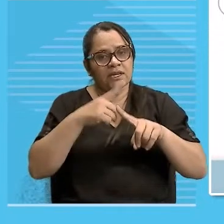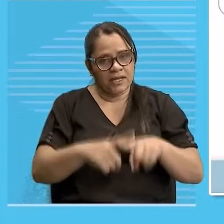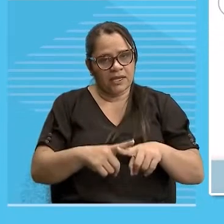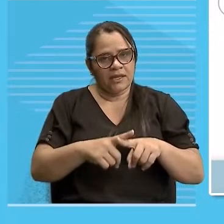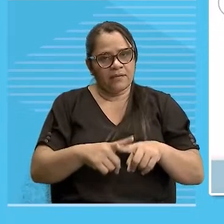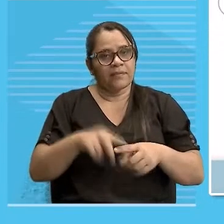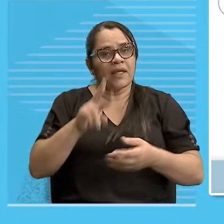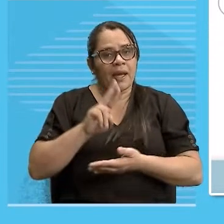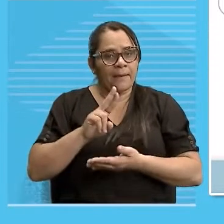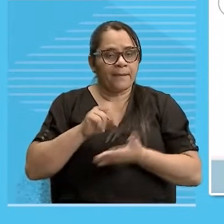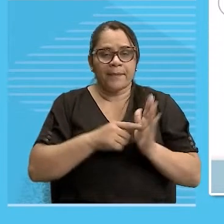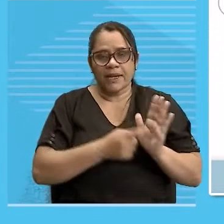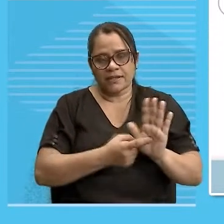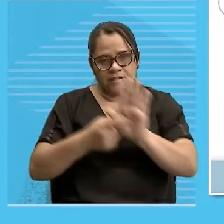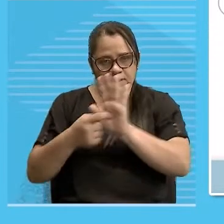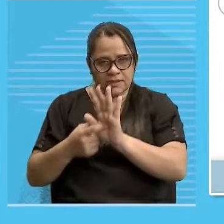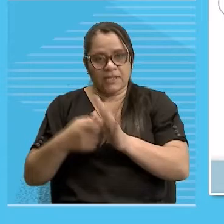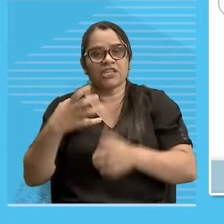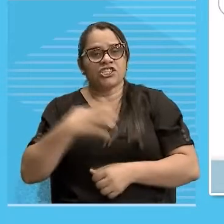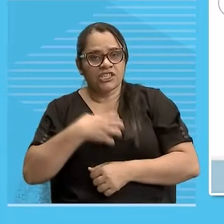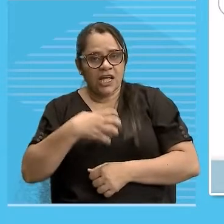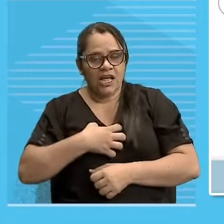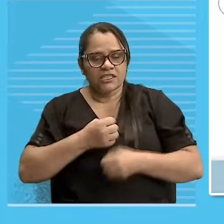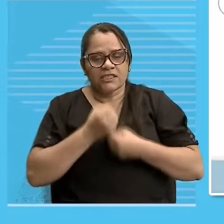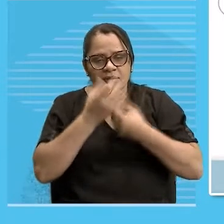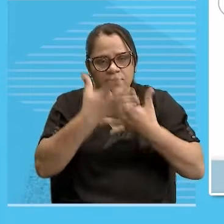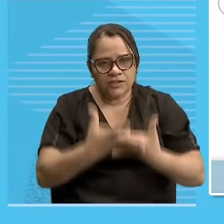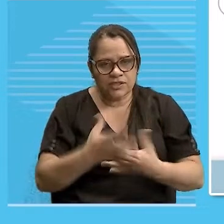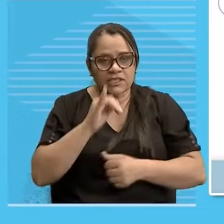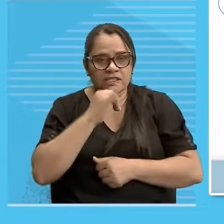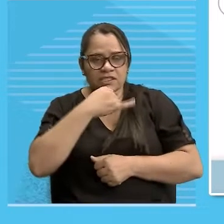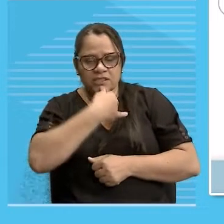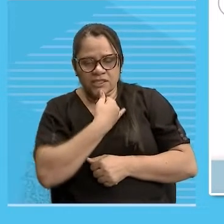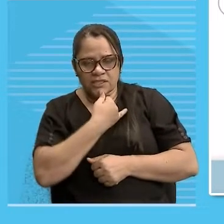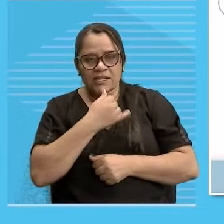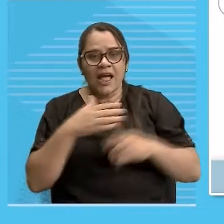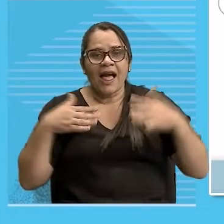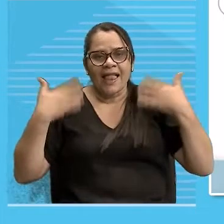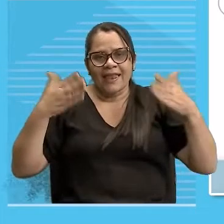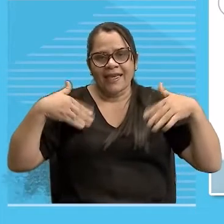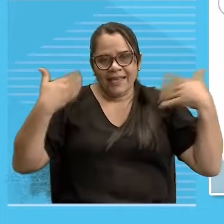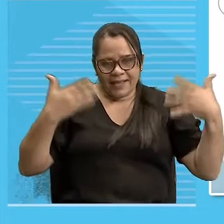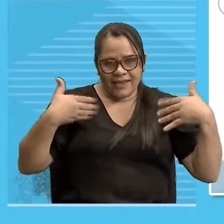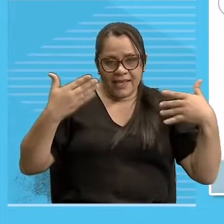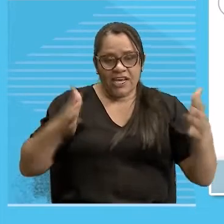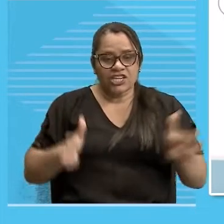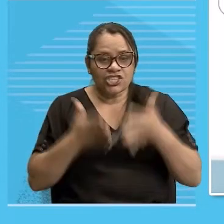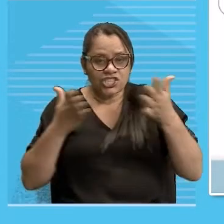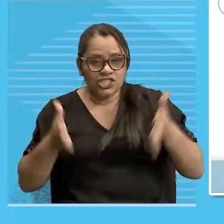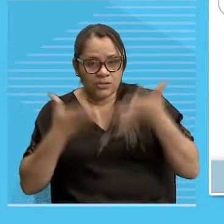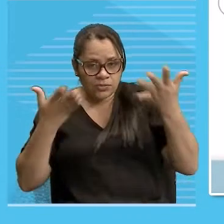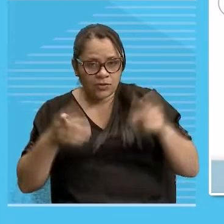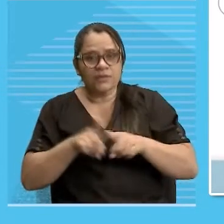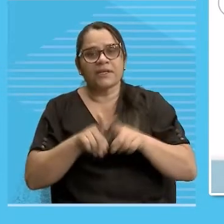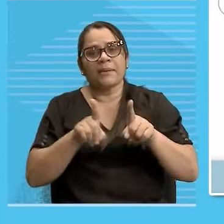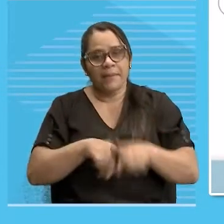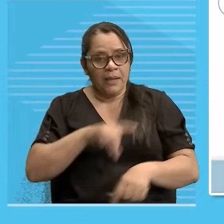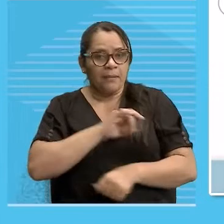estados emocionais, tristeza, alegria, decepção, emoção, entusiasmo, medo,